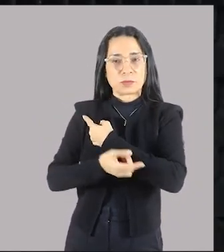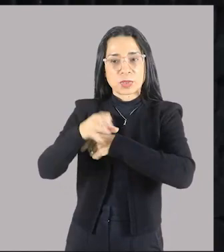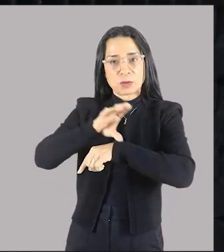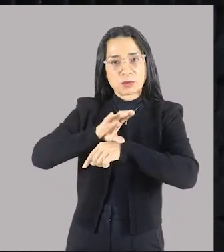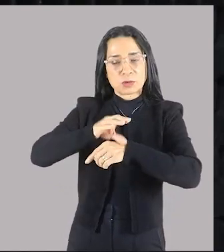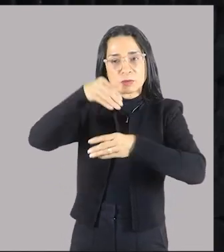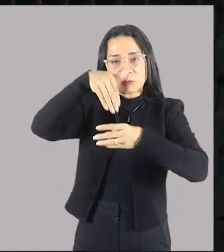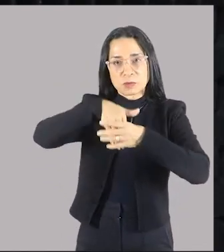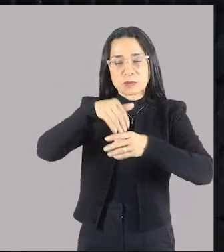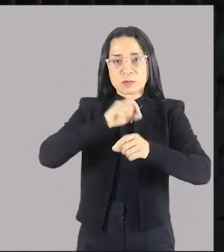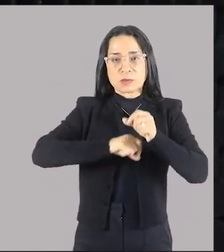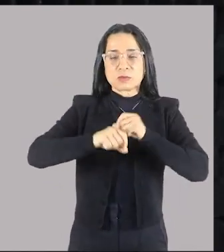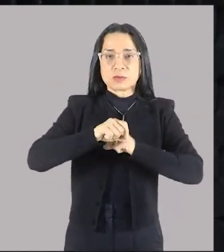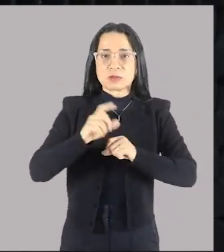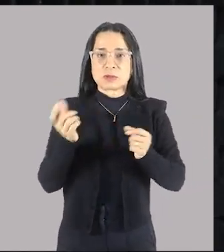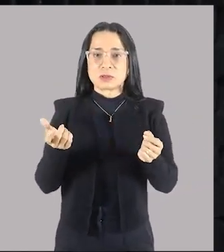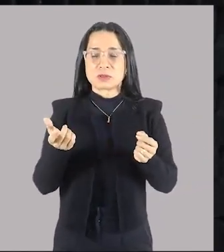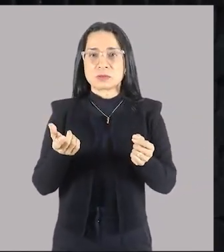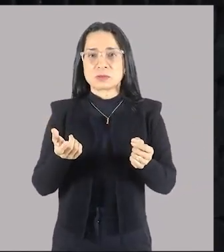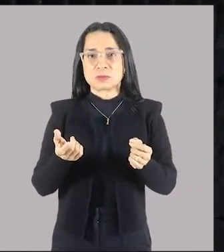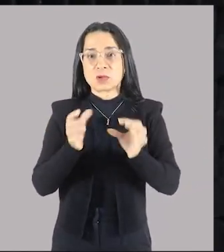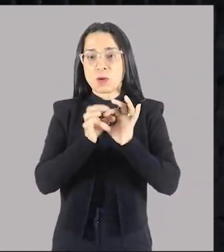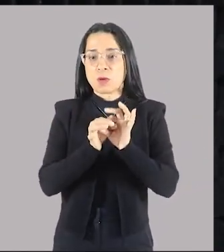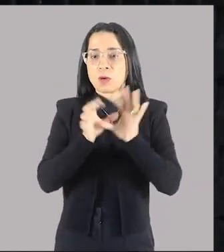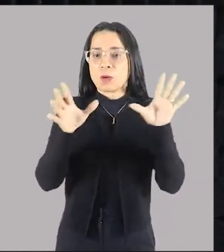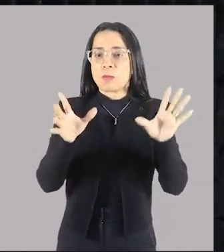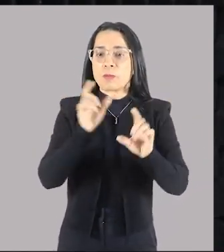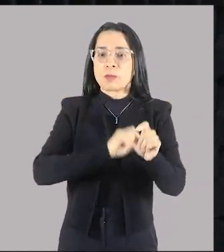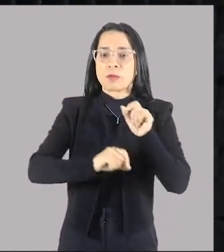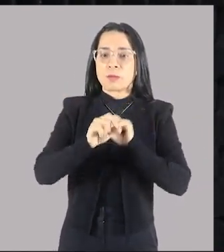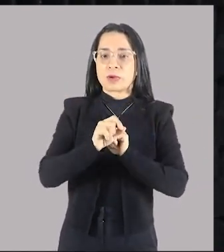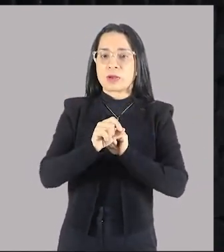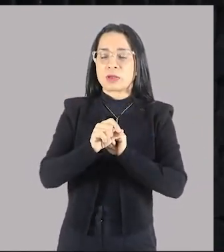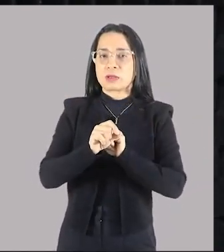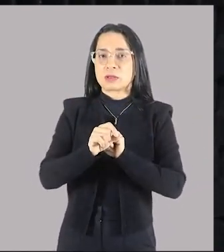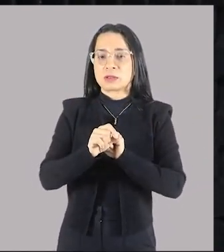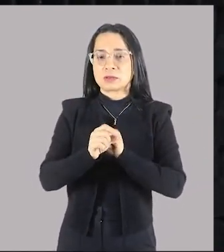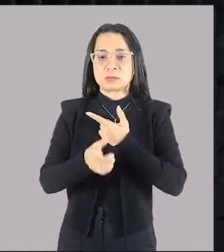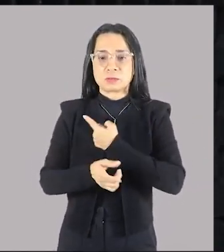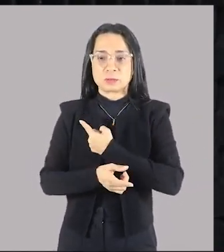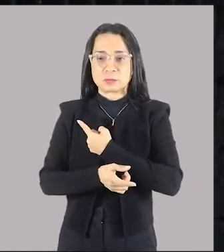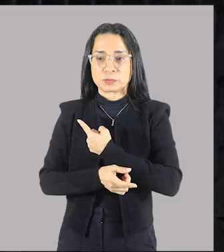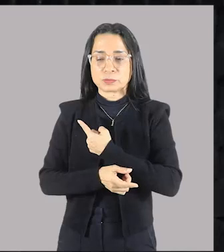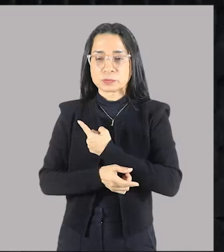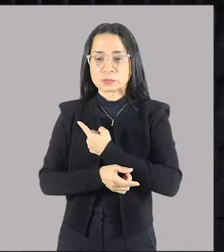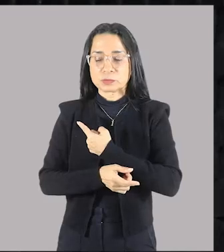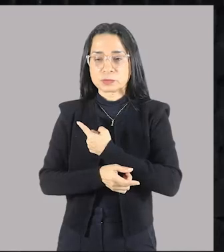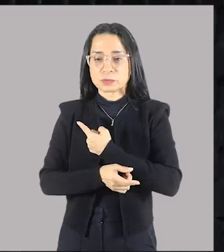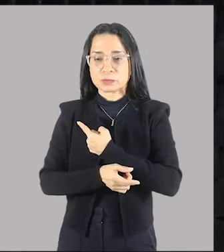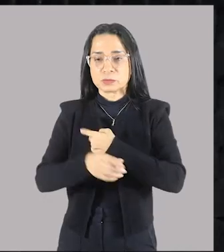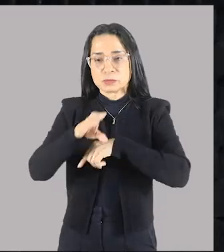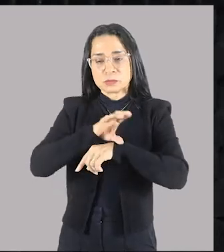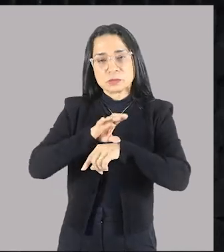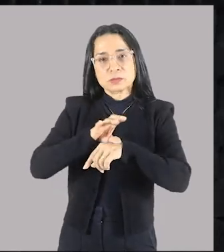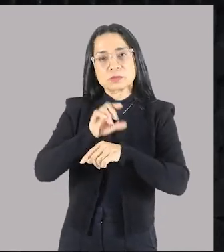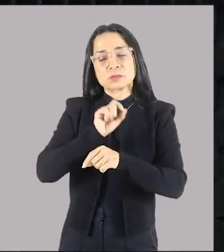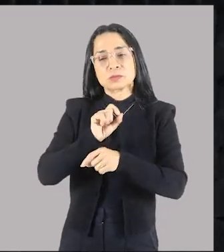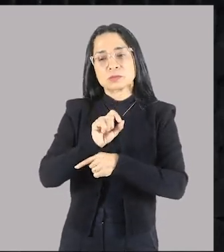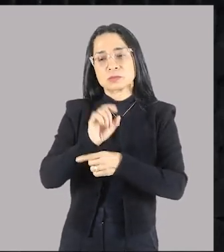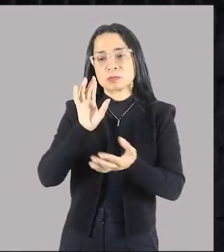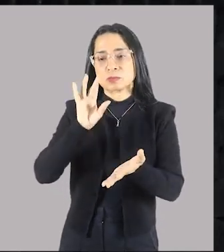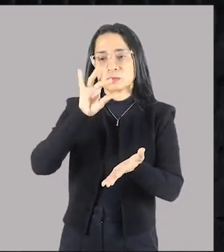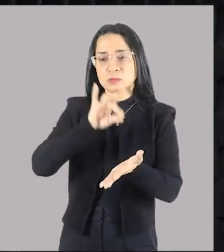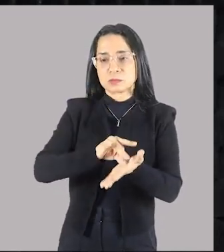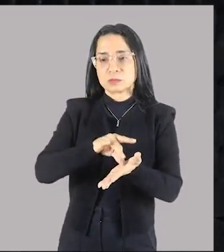foi promulgada pelo Congresso Nacional. Uma Constituição que, na verdade, ela